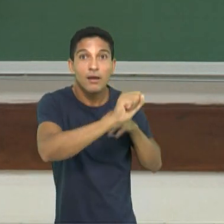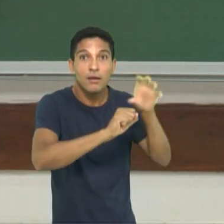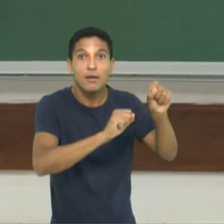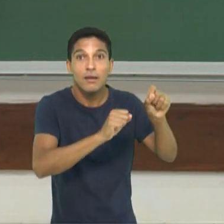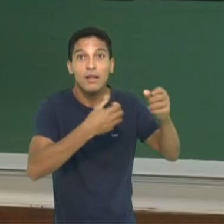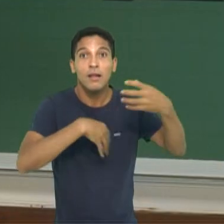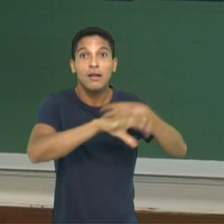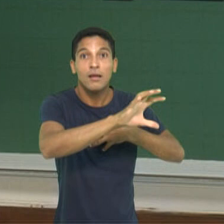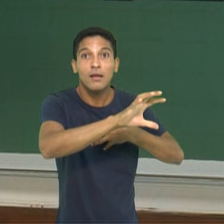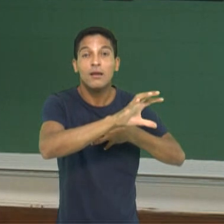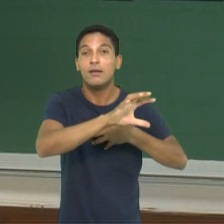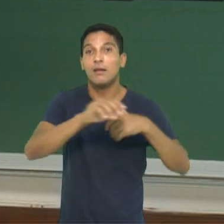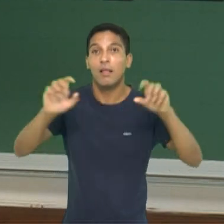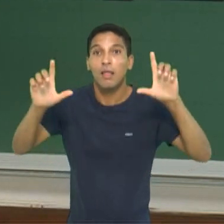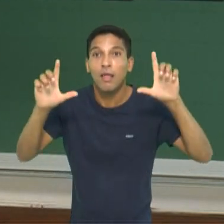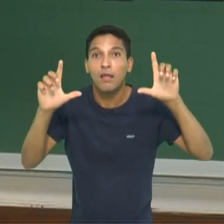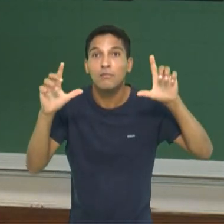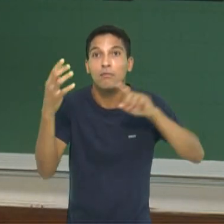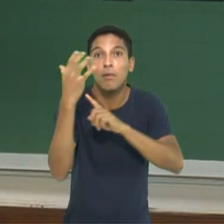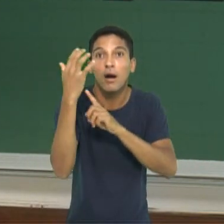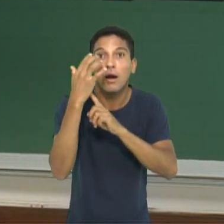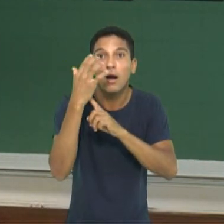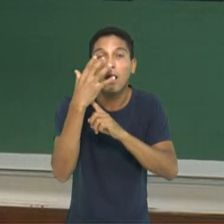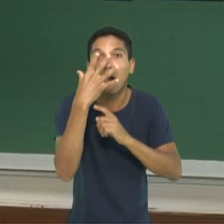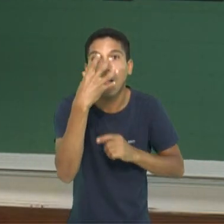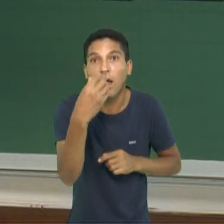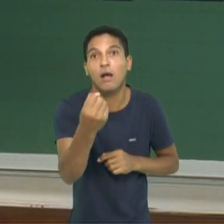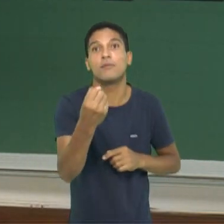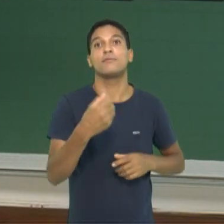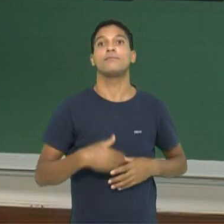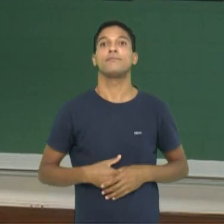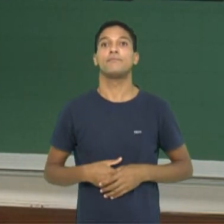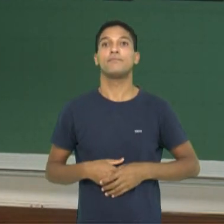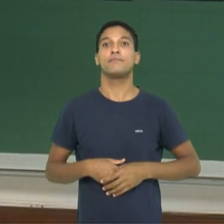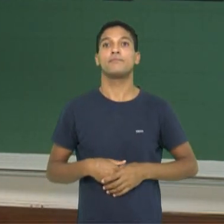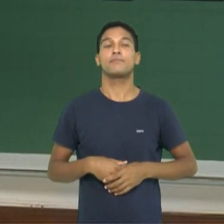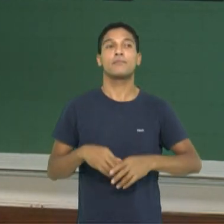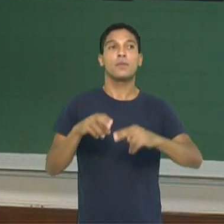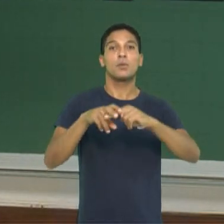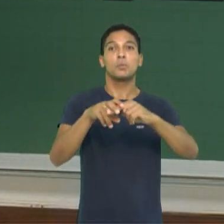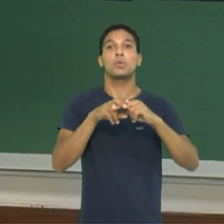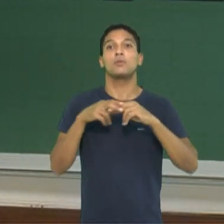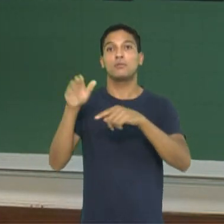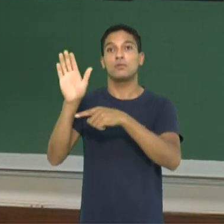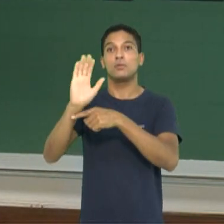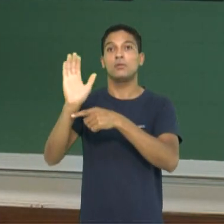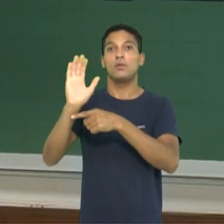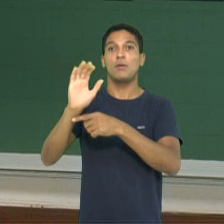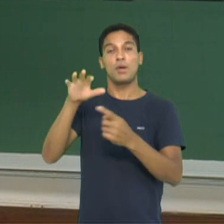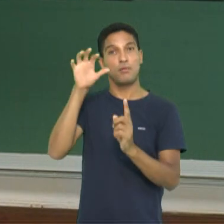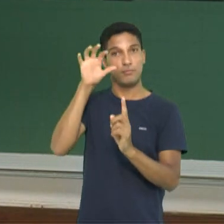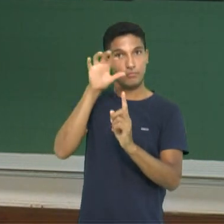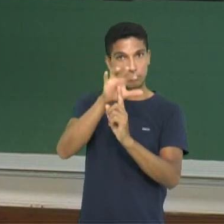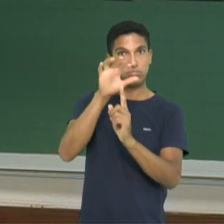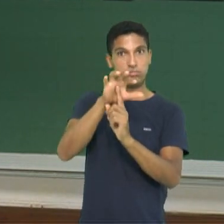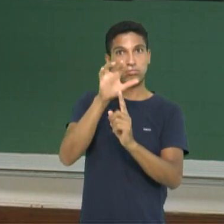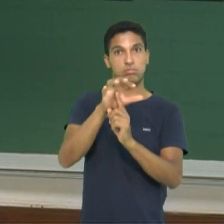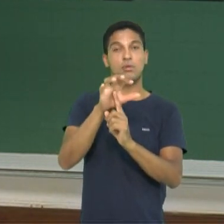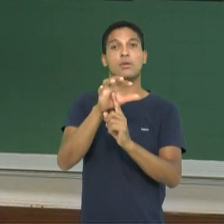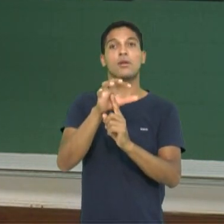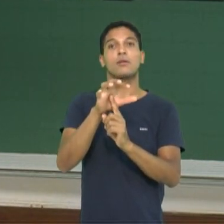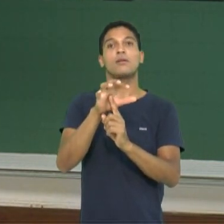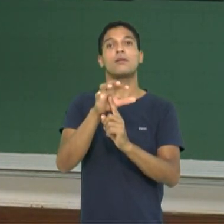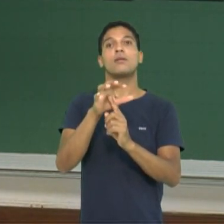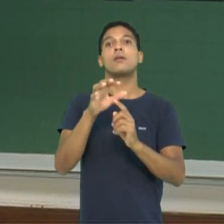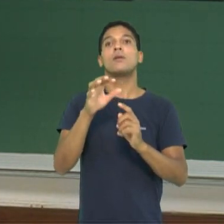cinema hollywoodiano é um importante veículo dessa indústria cultural. Quando a arte ela passa a ser